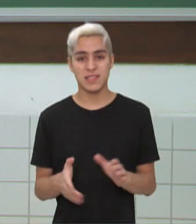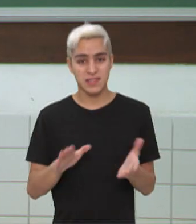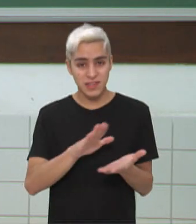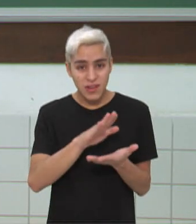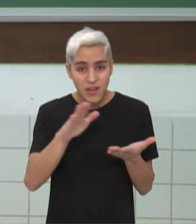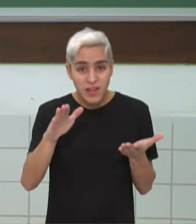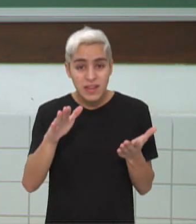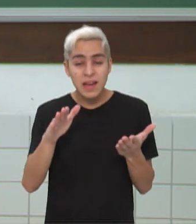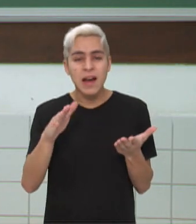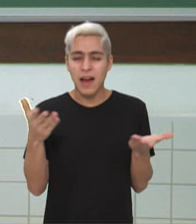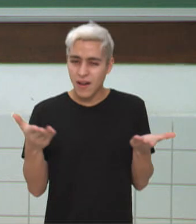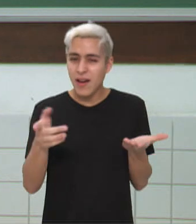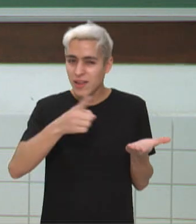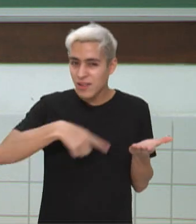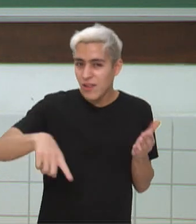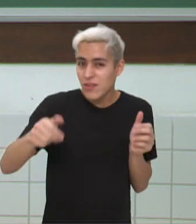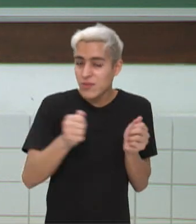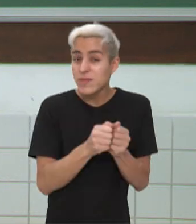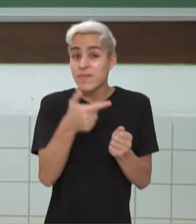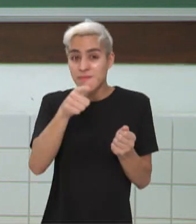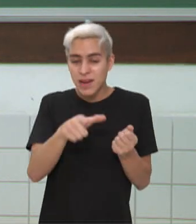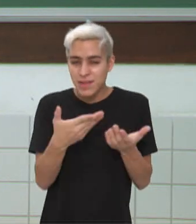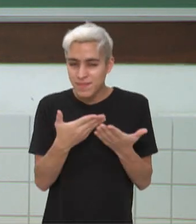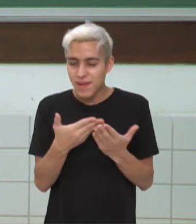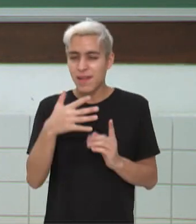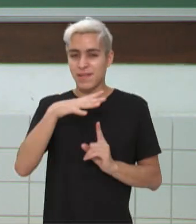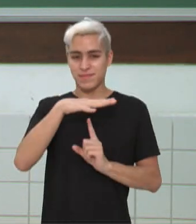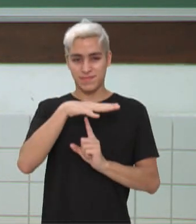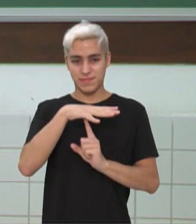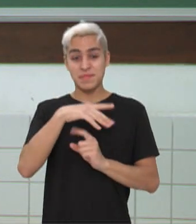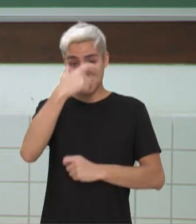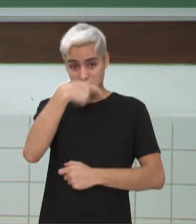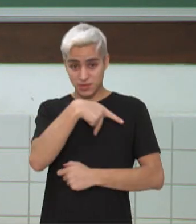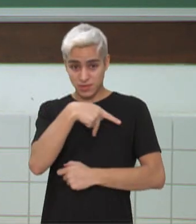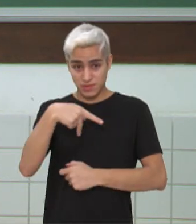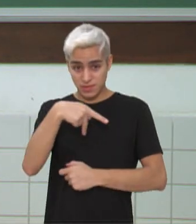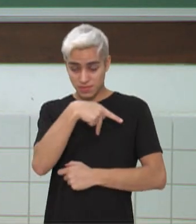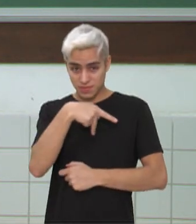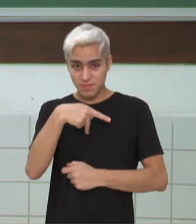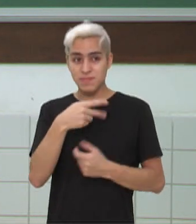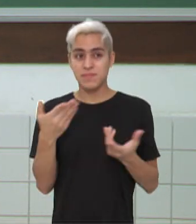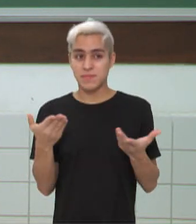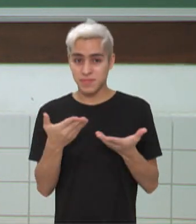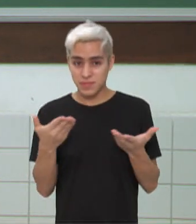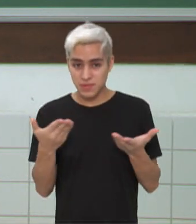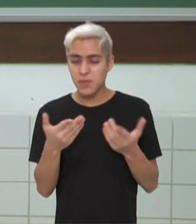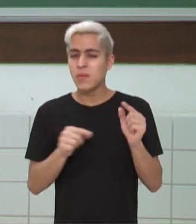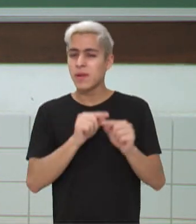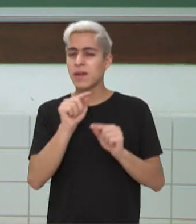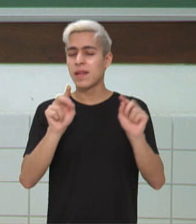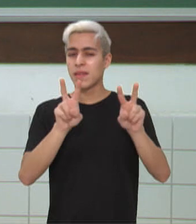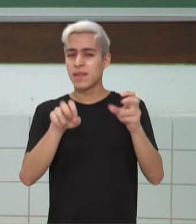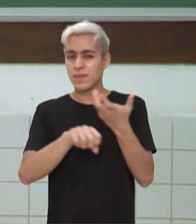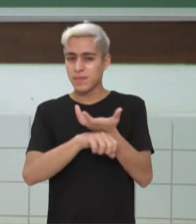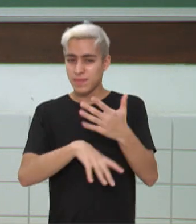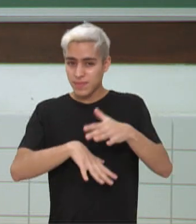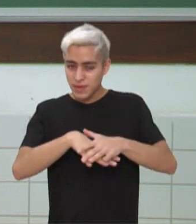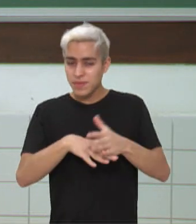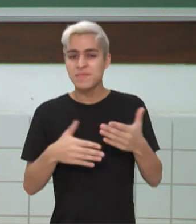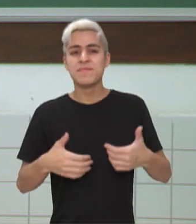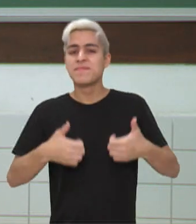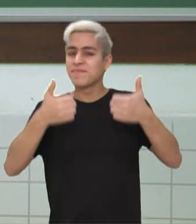Olá, vamos juntos para mais uma aula Paraná. Sou o professor Neckel, Wagner Neckel, de matemática, e nós